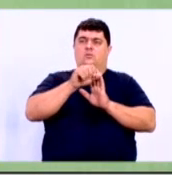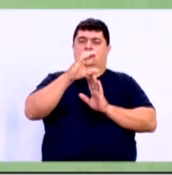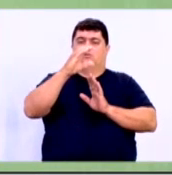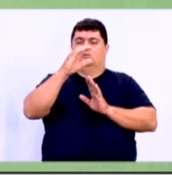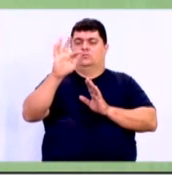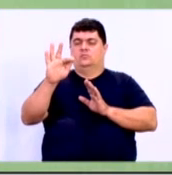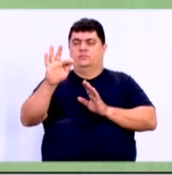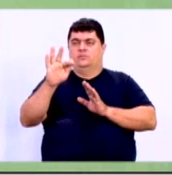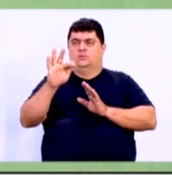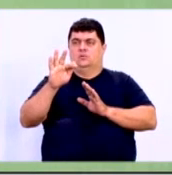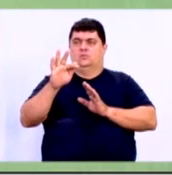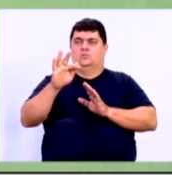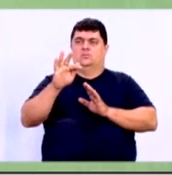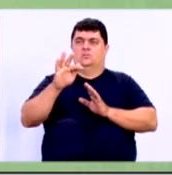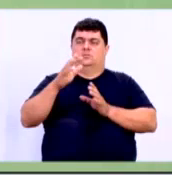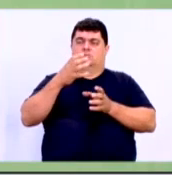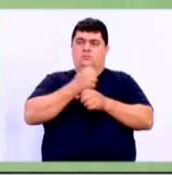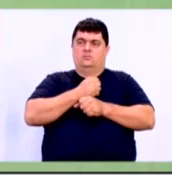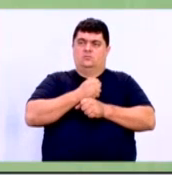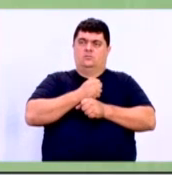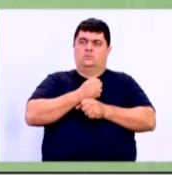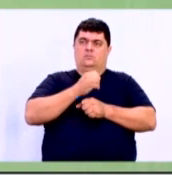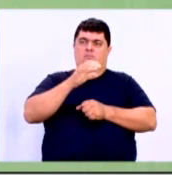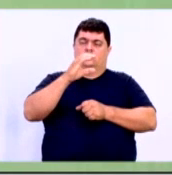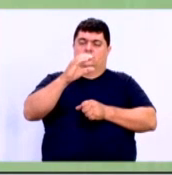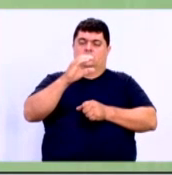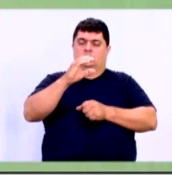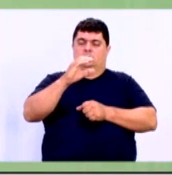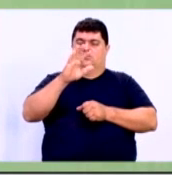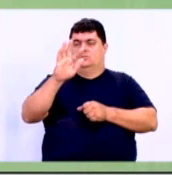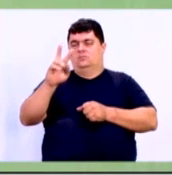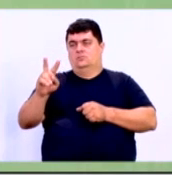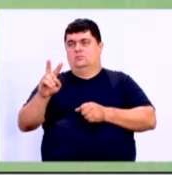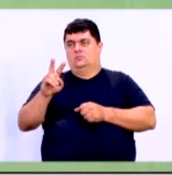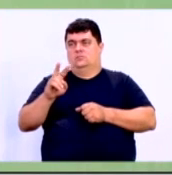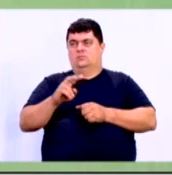fixo mais custo variável.